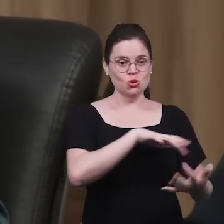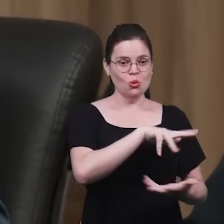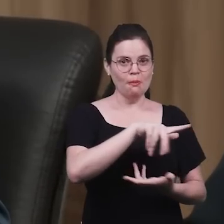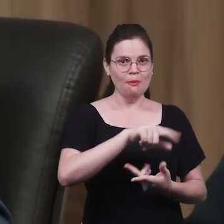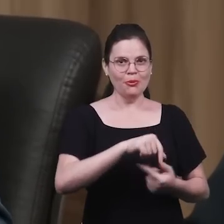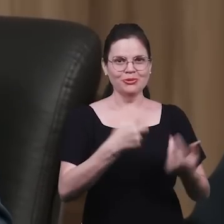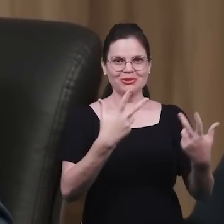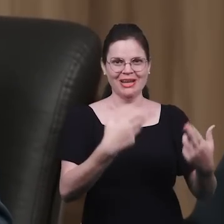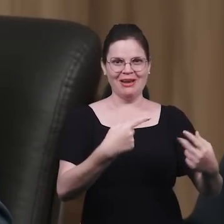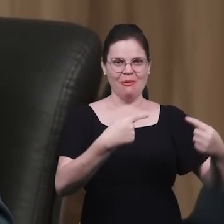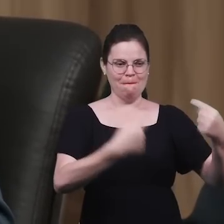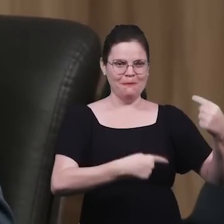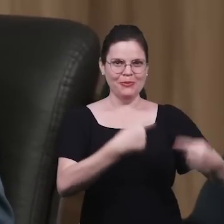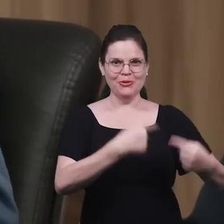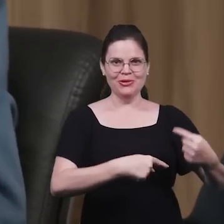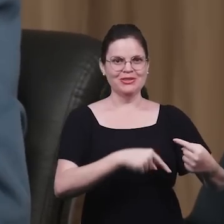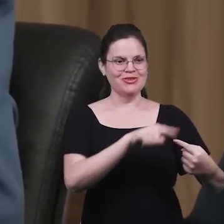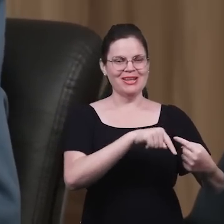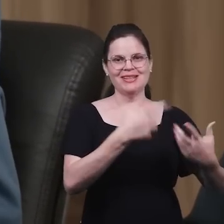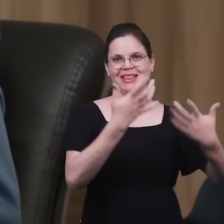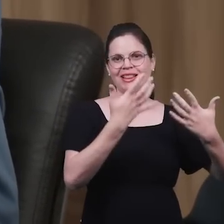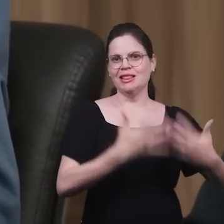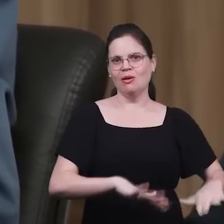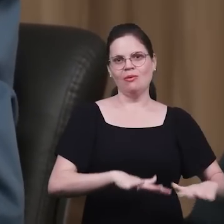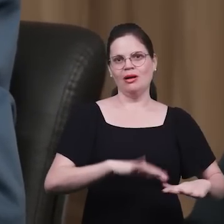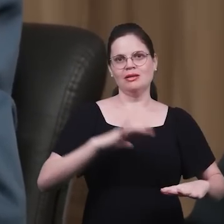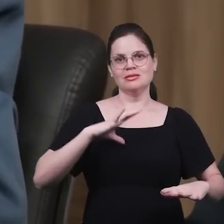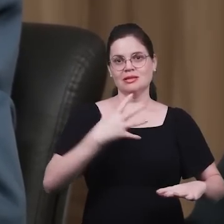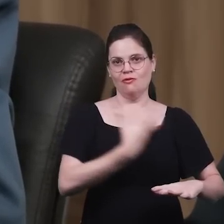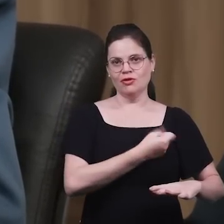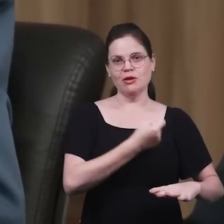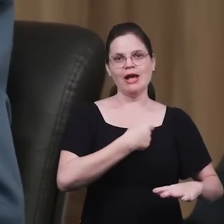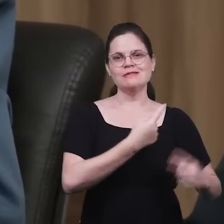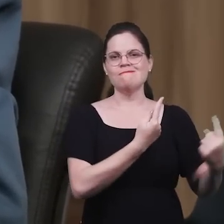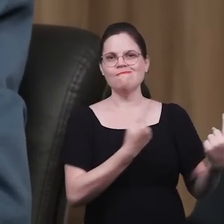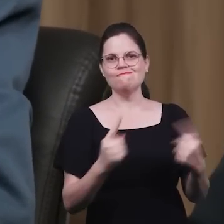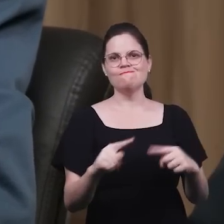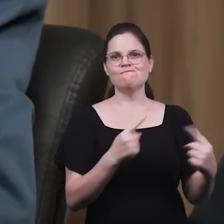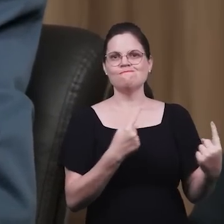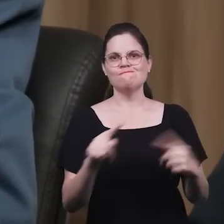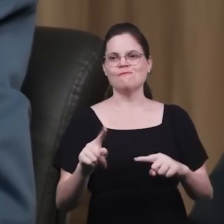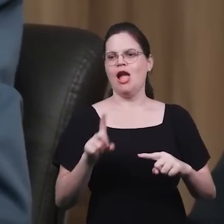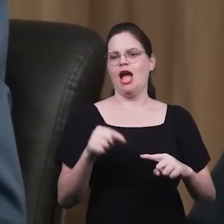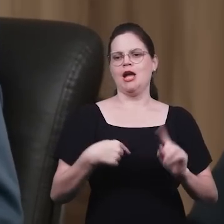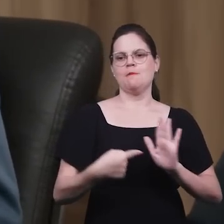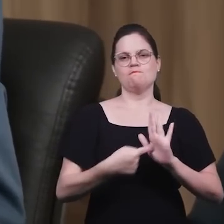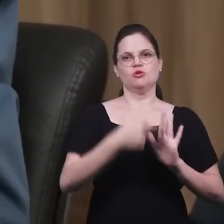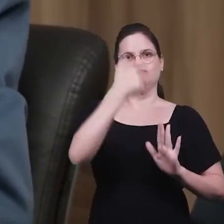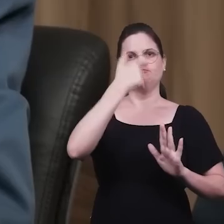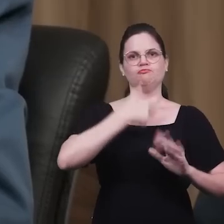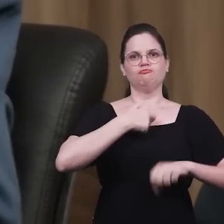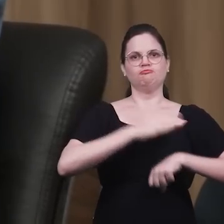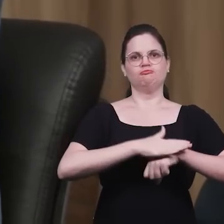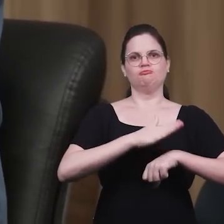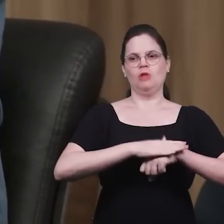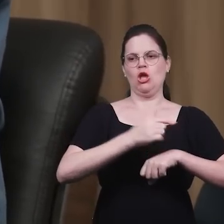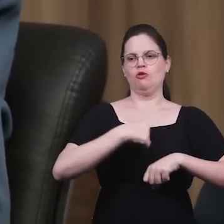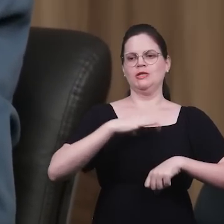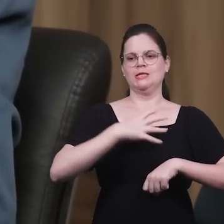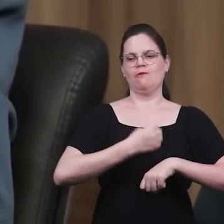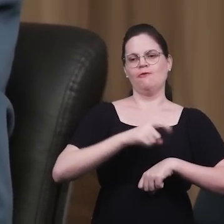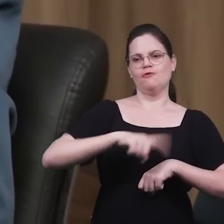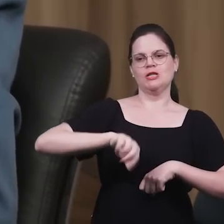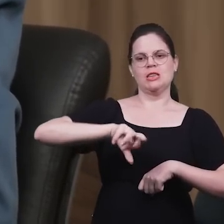de Deus, que é a salvação pela graça. Então ele quer fazer movimentos, ele quer mostrar que é ele quem salva, ele quer